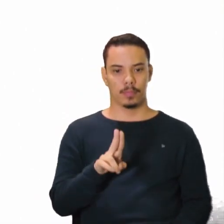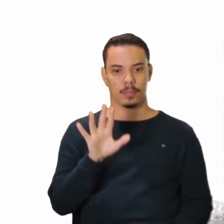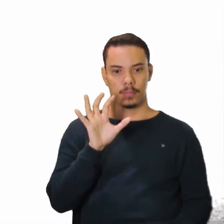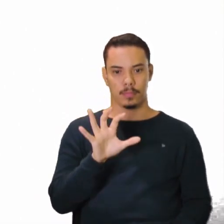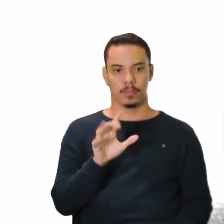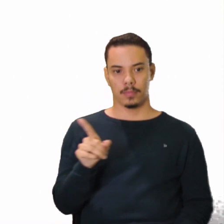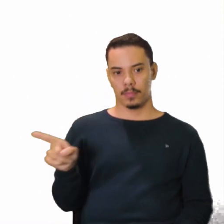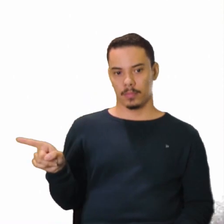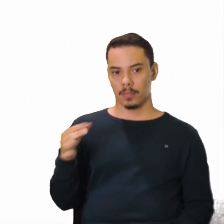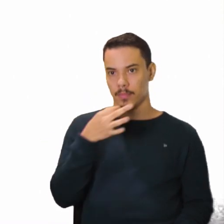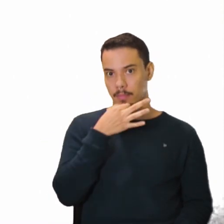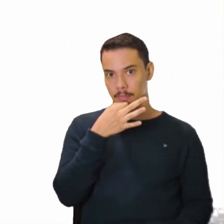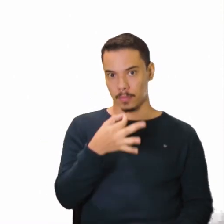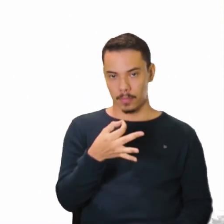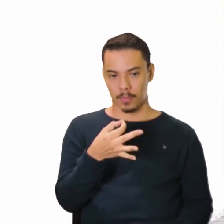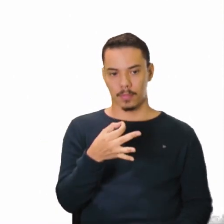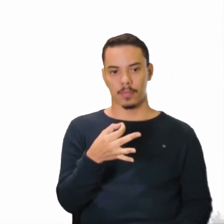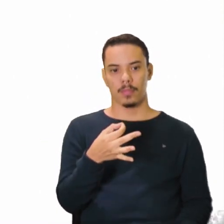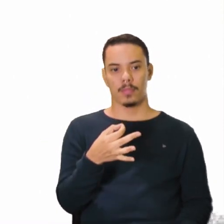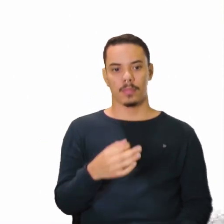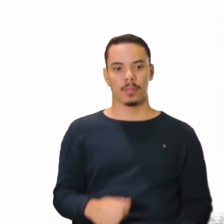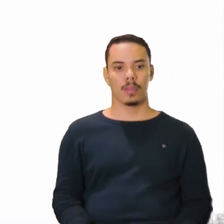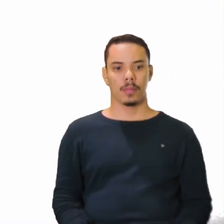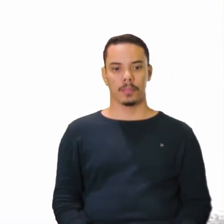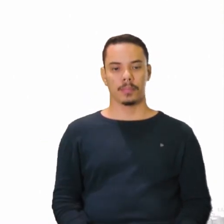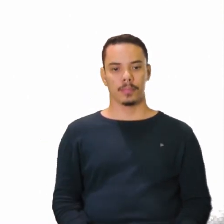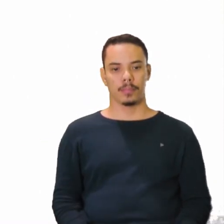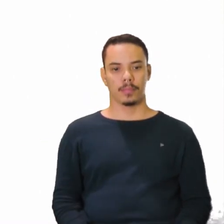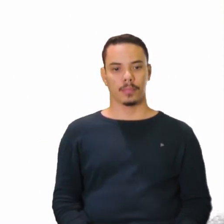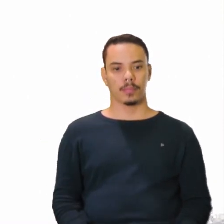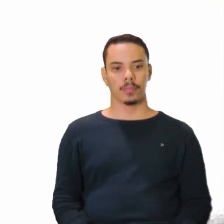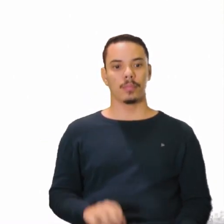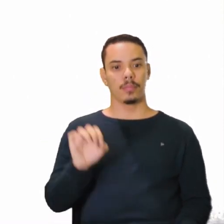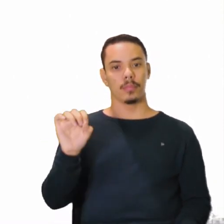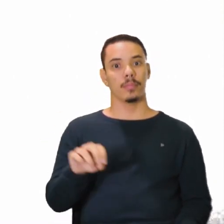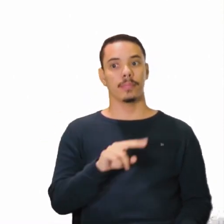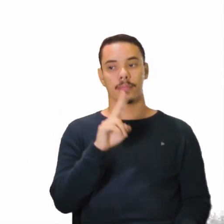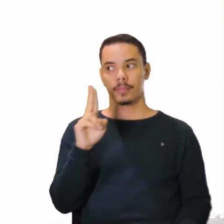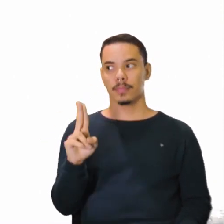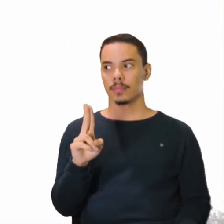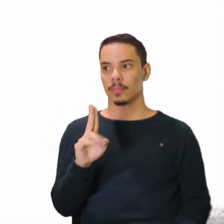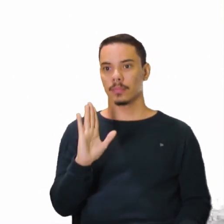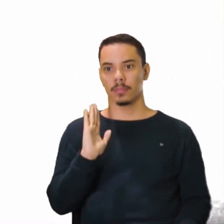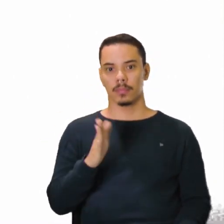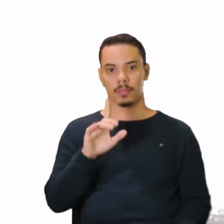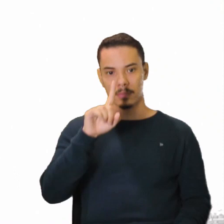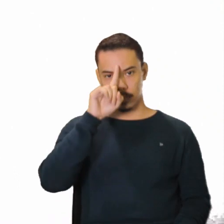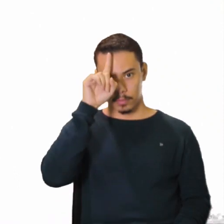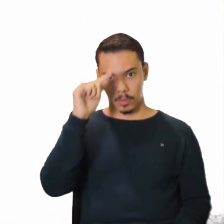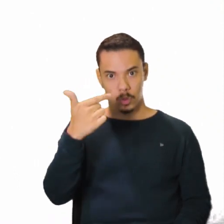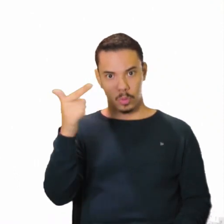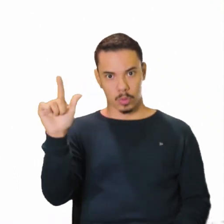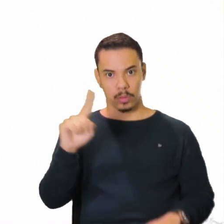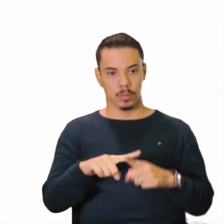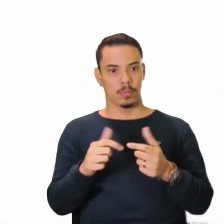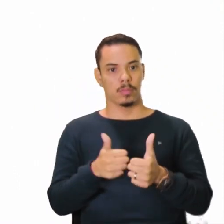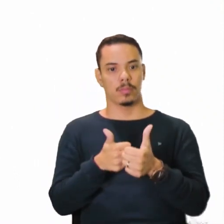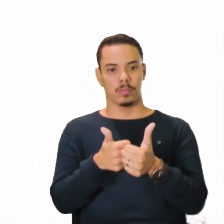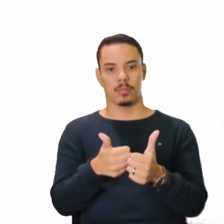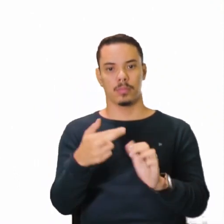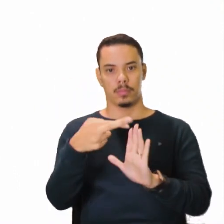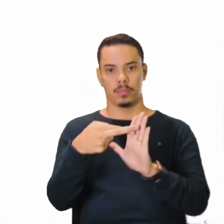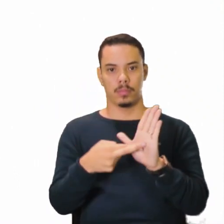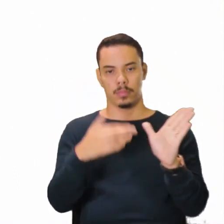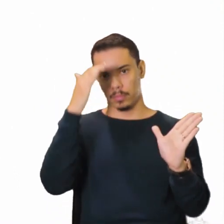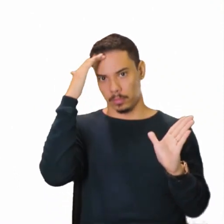nossa sugestão, né, de mapa conceitual, ou você cria um outro, mas seguindo as